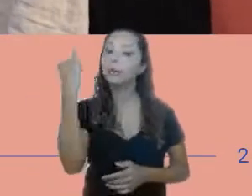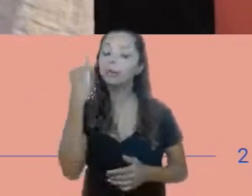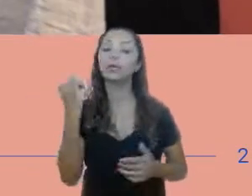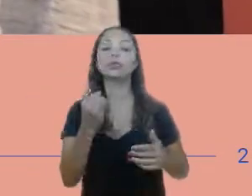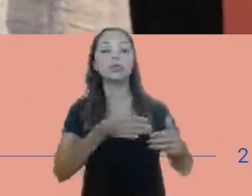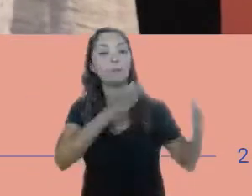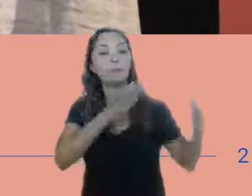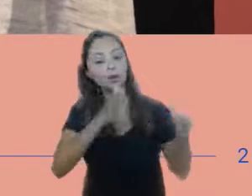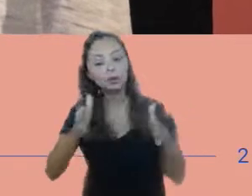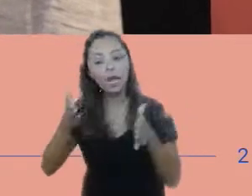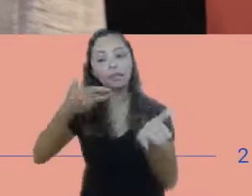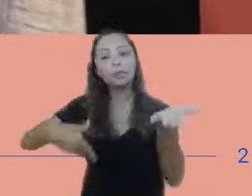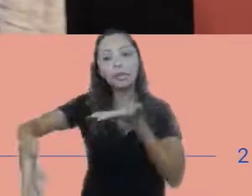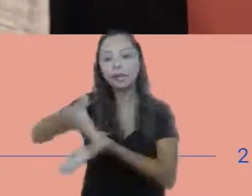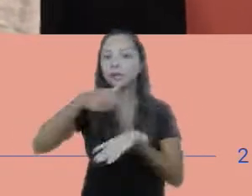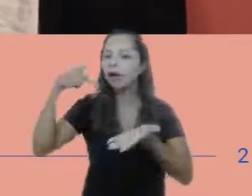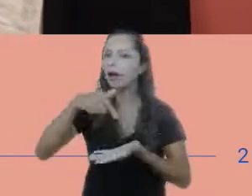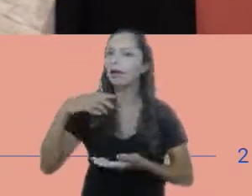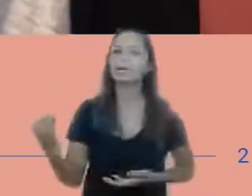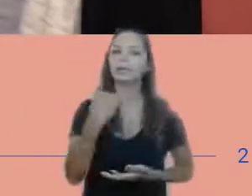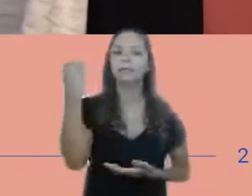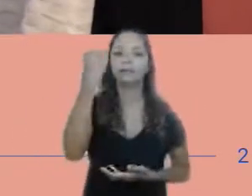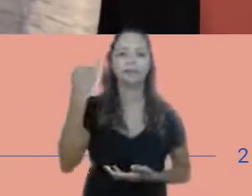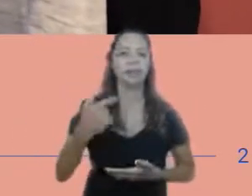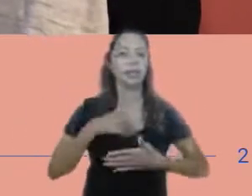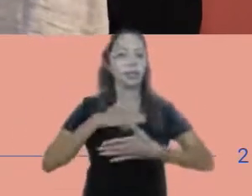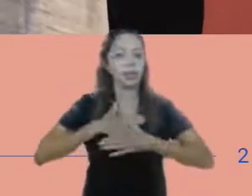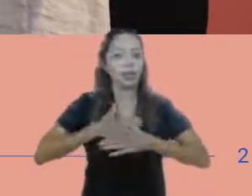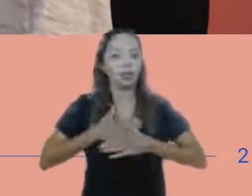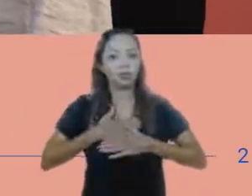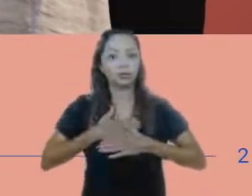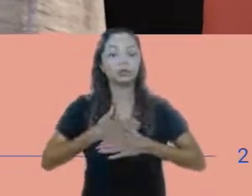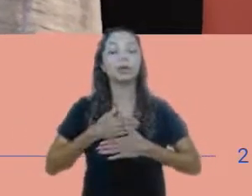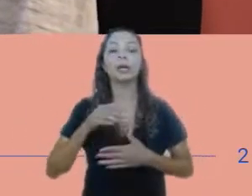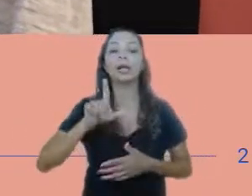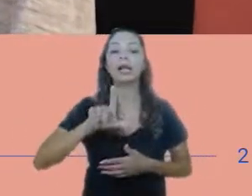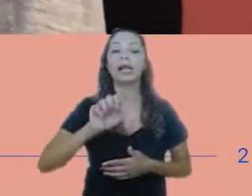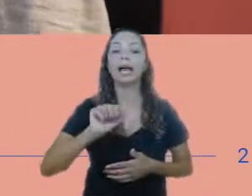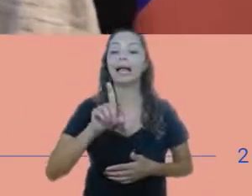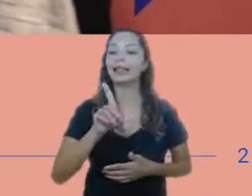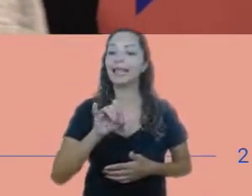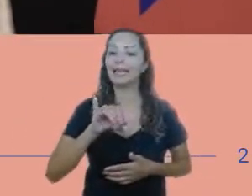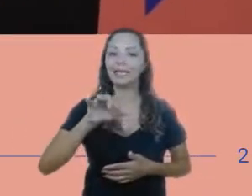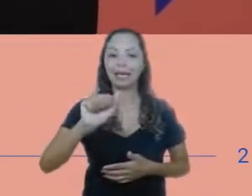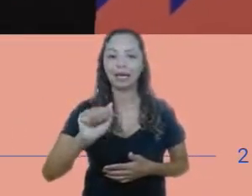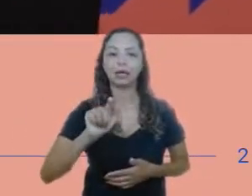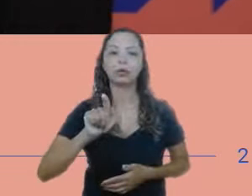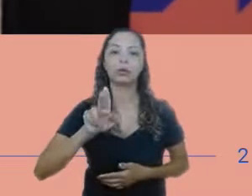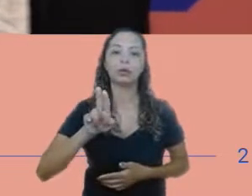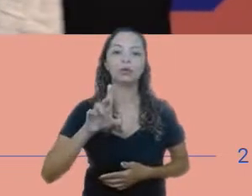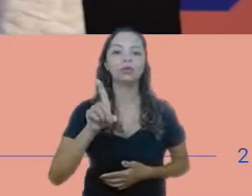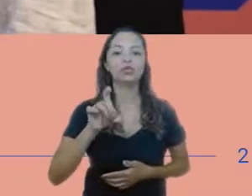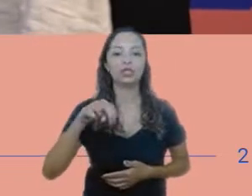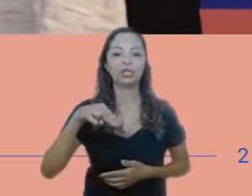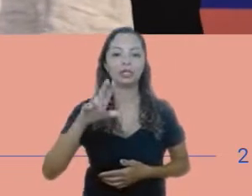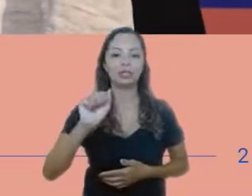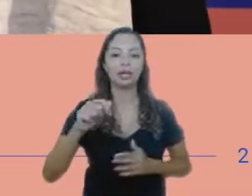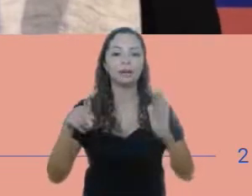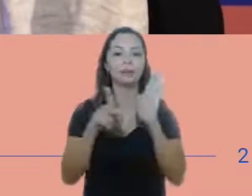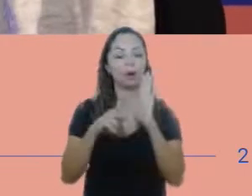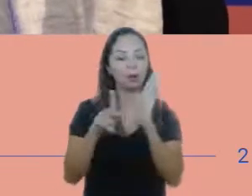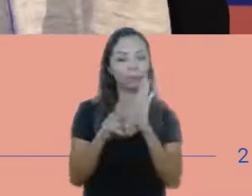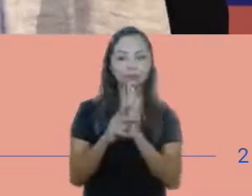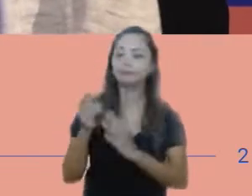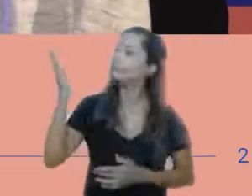gosto muito da fala da Ladeira gudina que é uma das nossas grandes parceiras e tiver do European de silicone